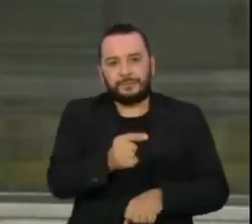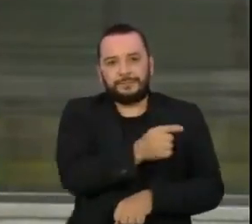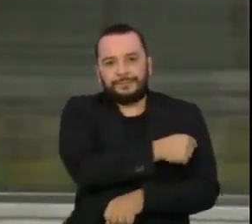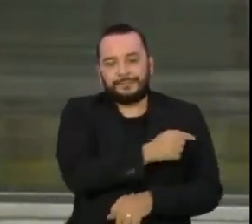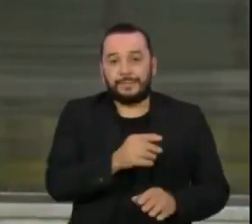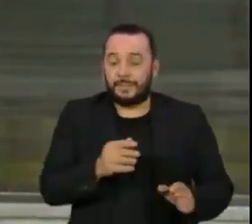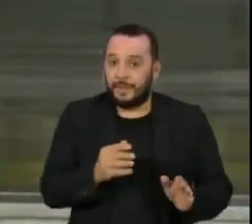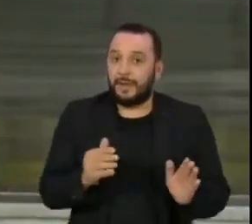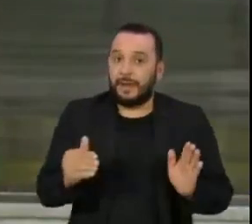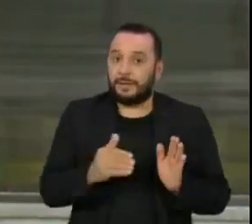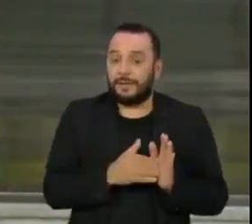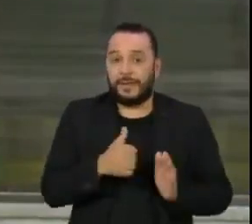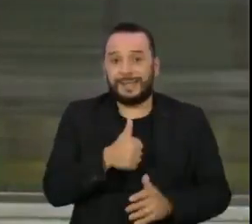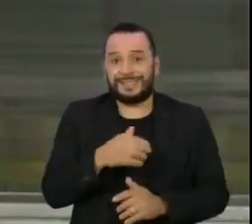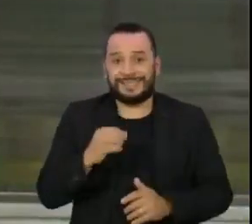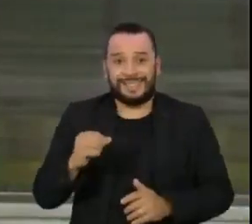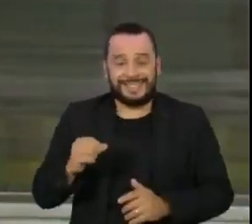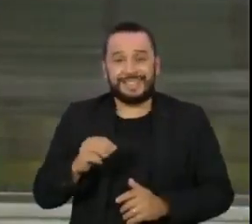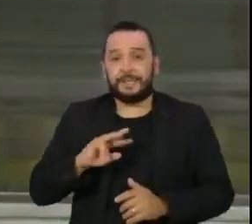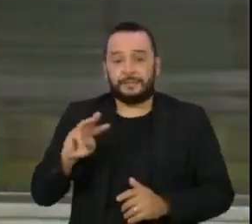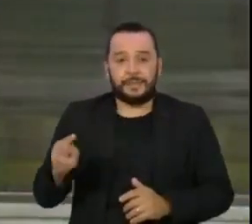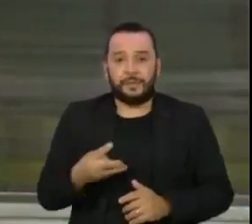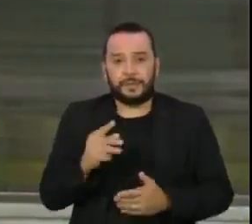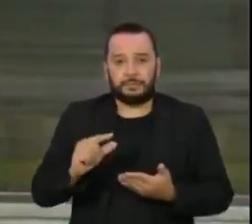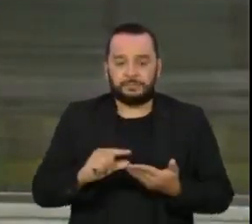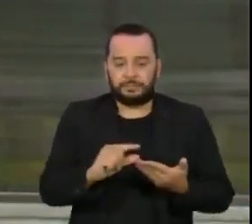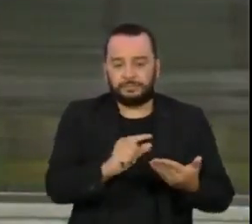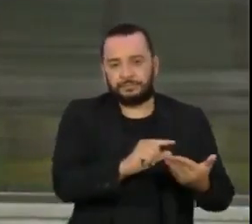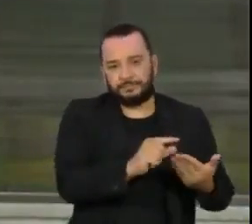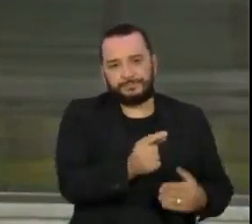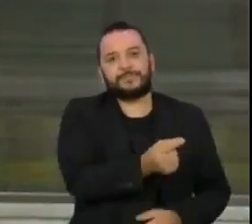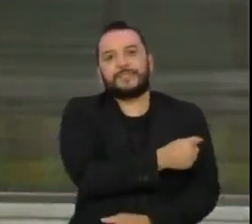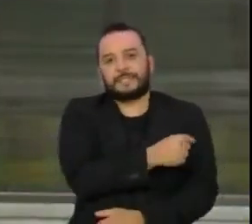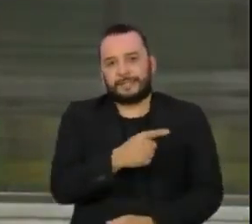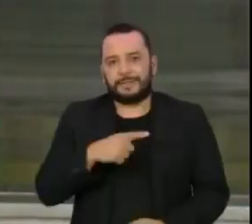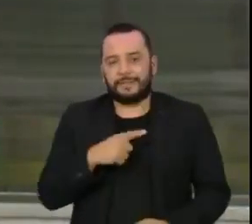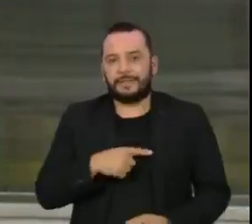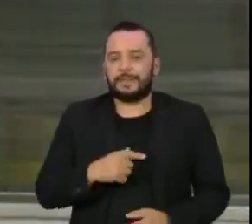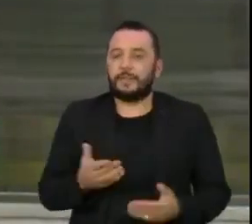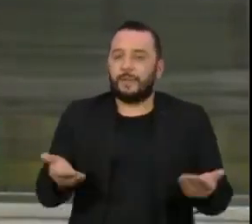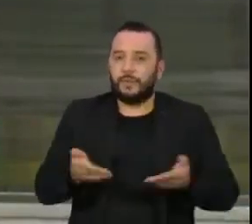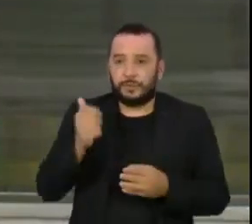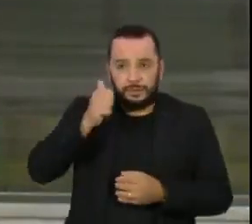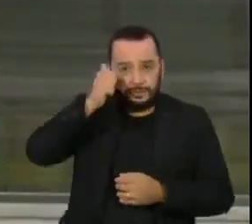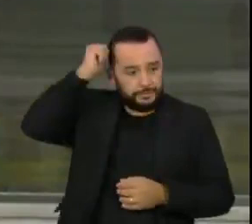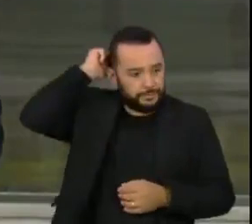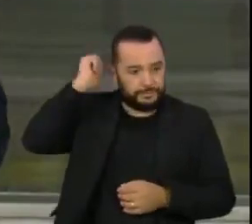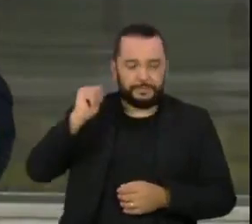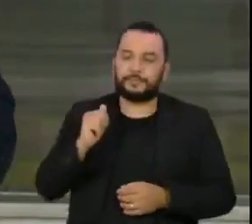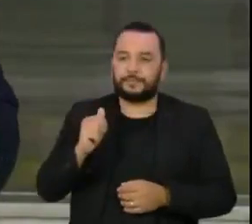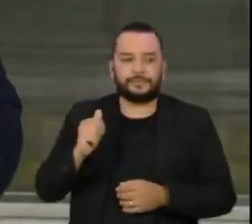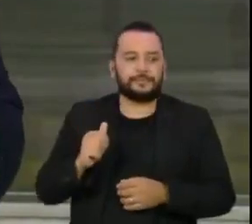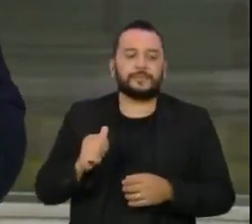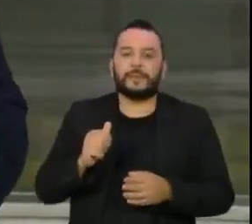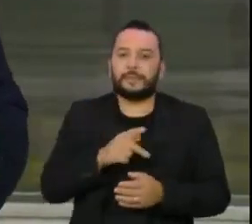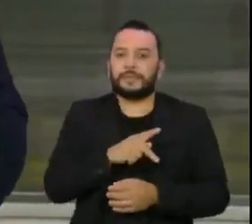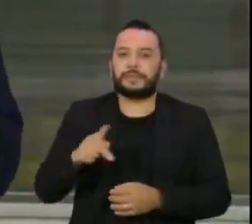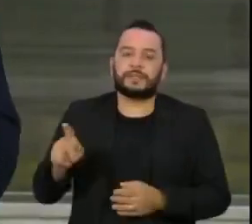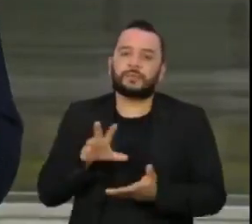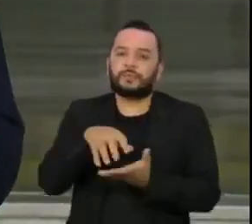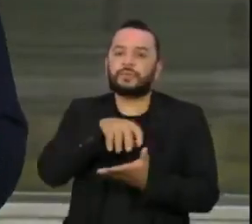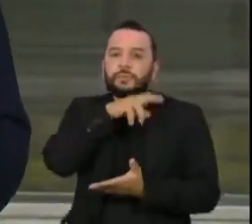completarmos, repito, 100 milhões de doses da vacina. Dimas Covas, presidente do Instituto Butantan, dará mais